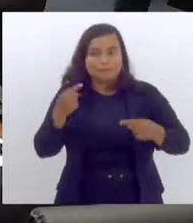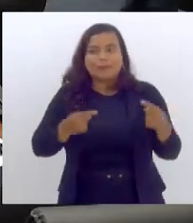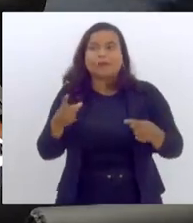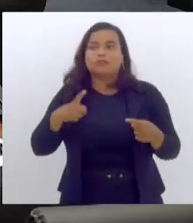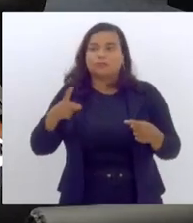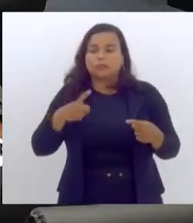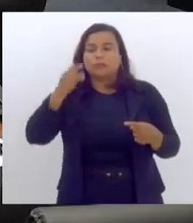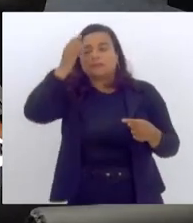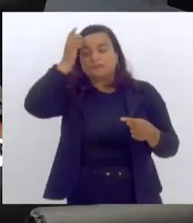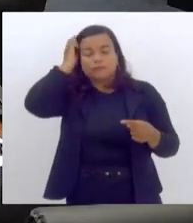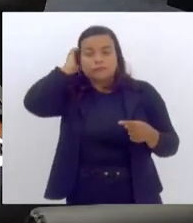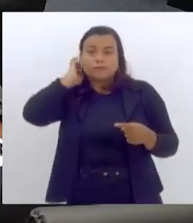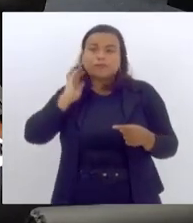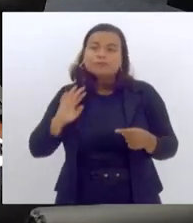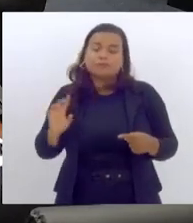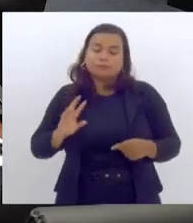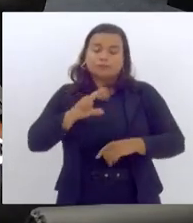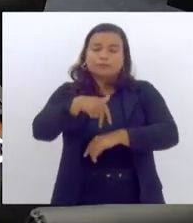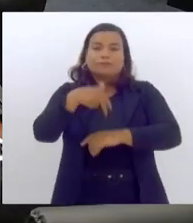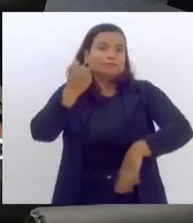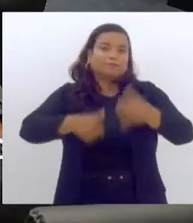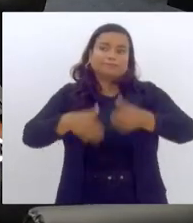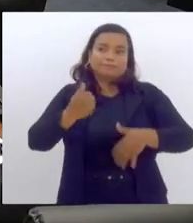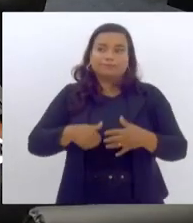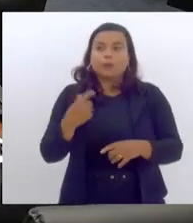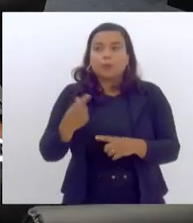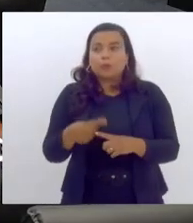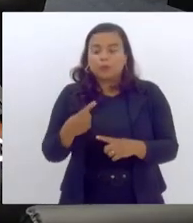vem discutir, afinal de contas...